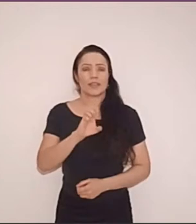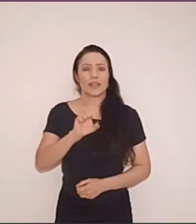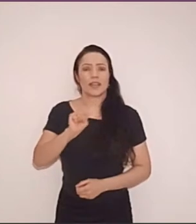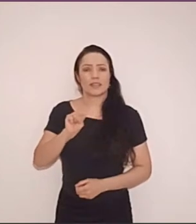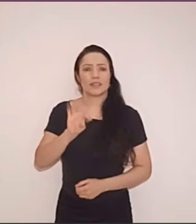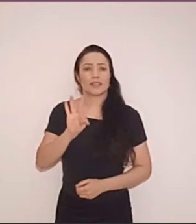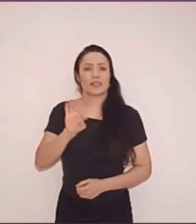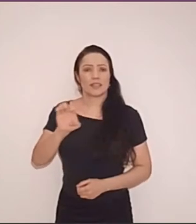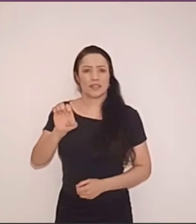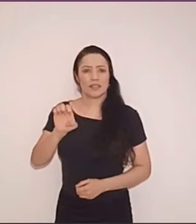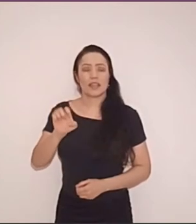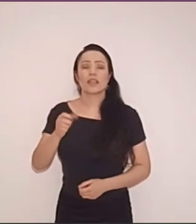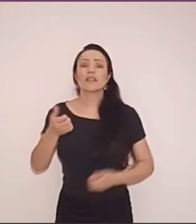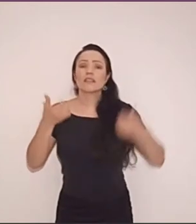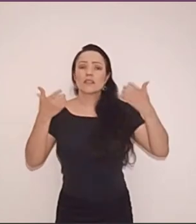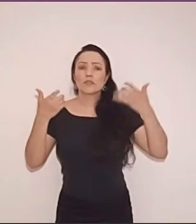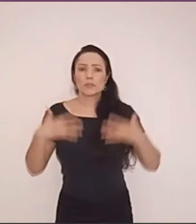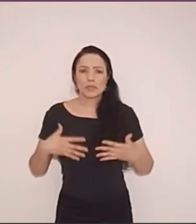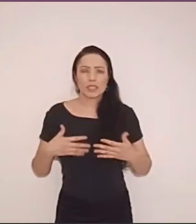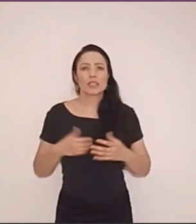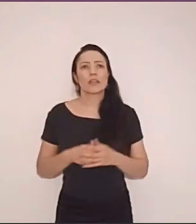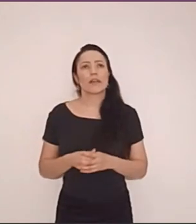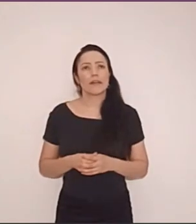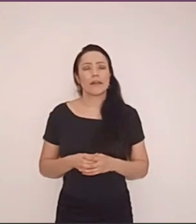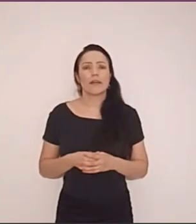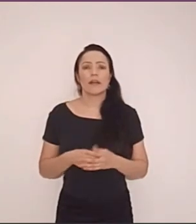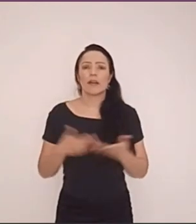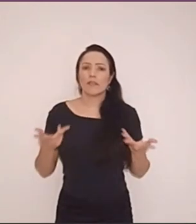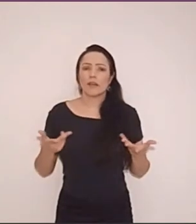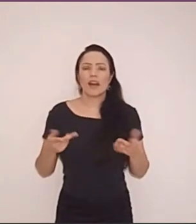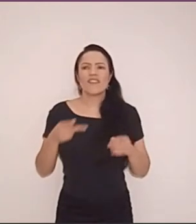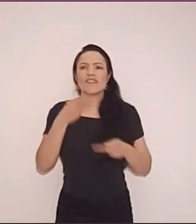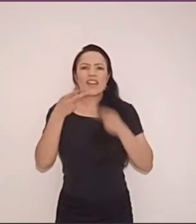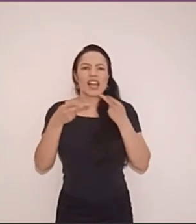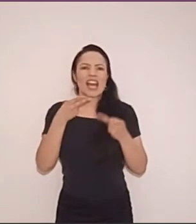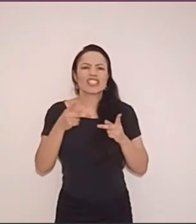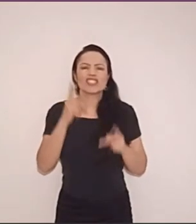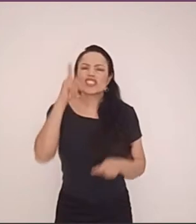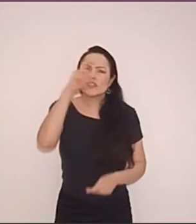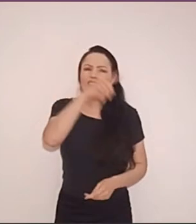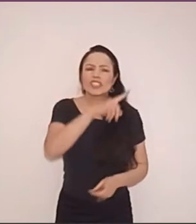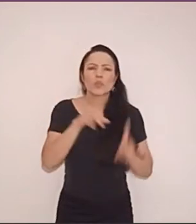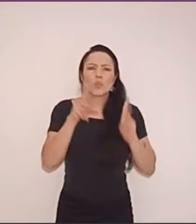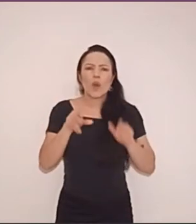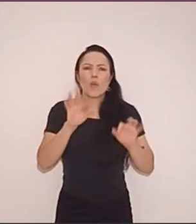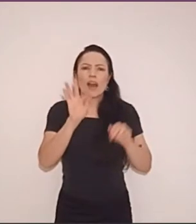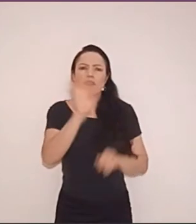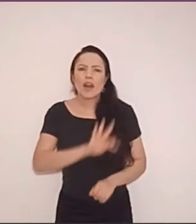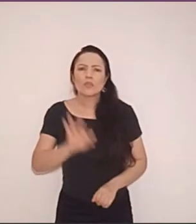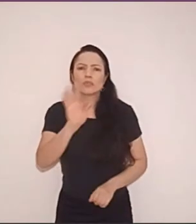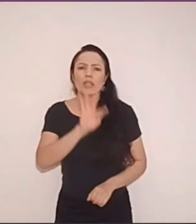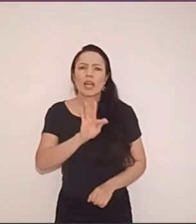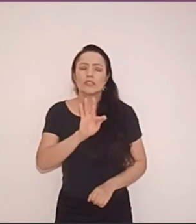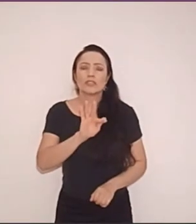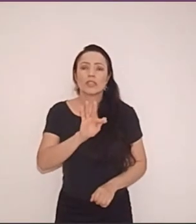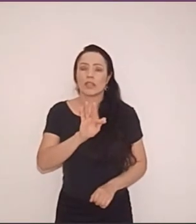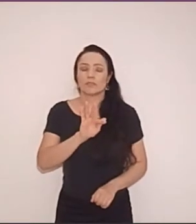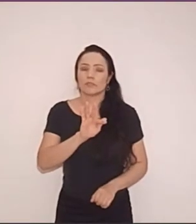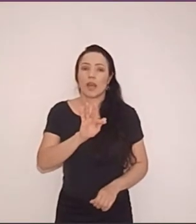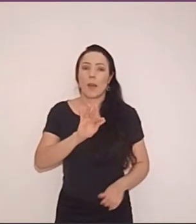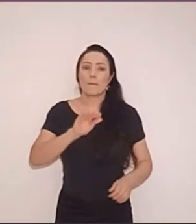a gente não precisa falar com a Dani Case sendo da academia não da academia a gente tem que falar para o madu